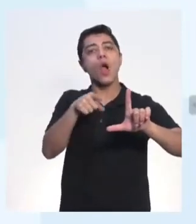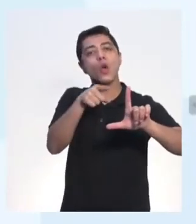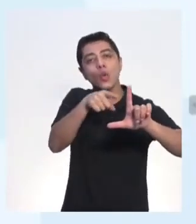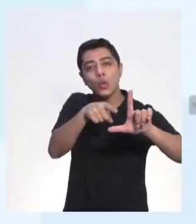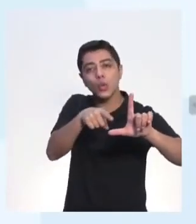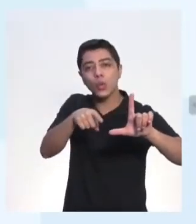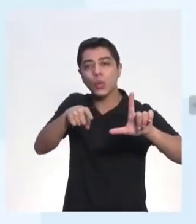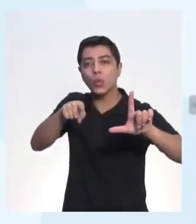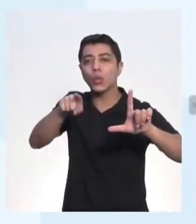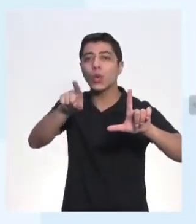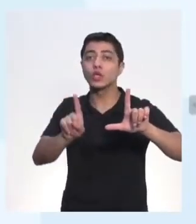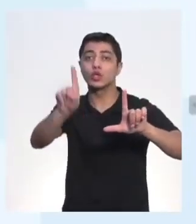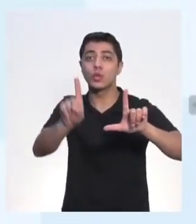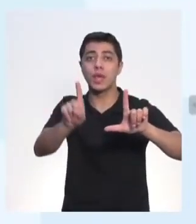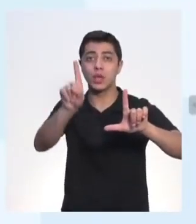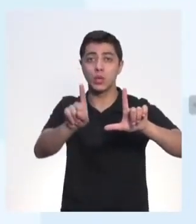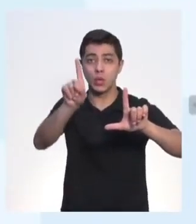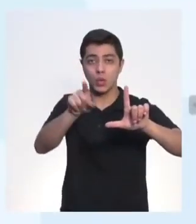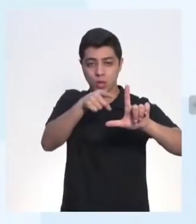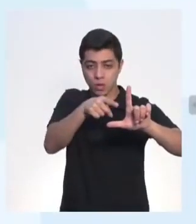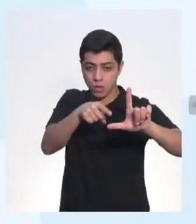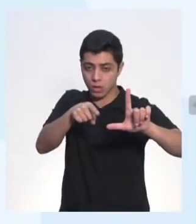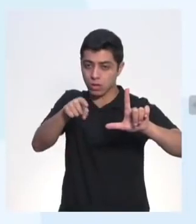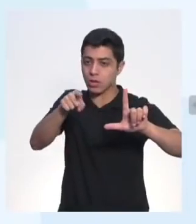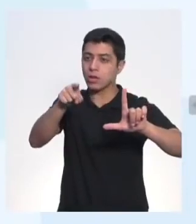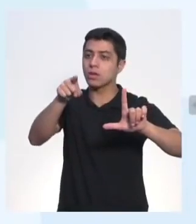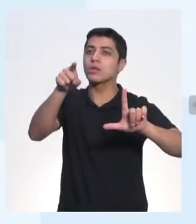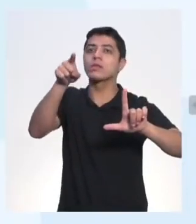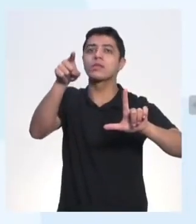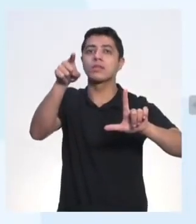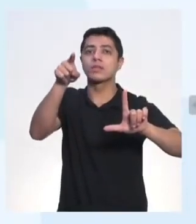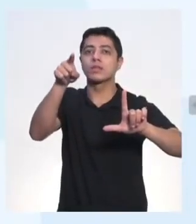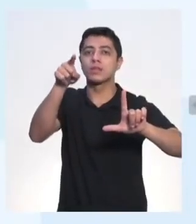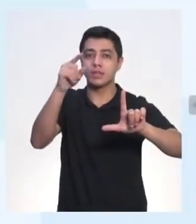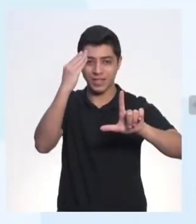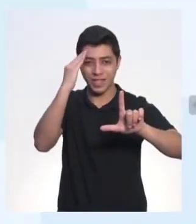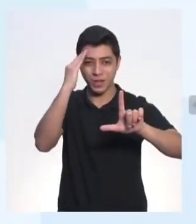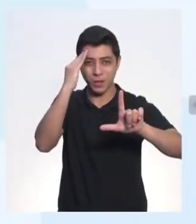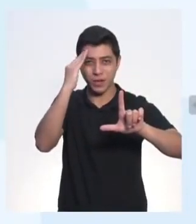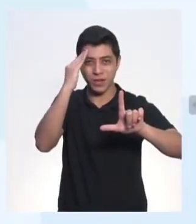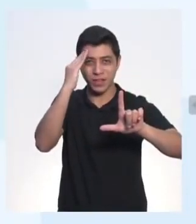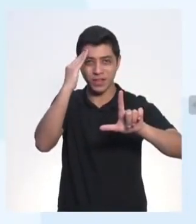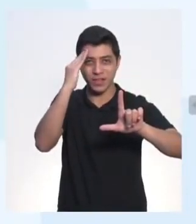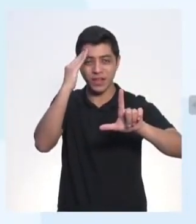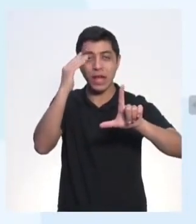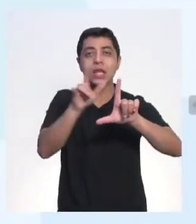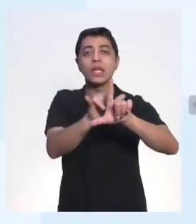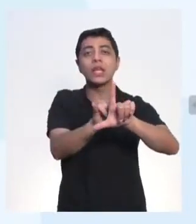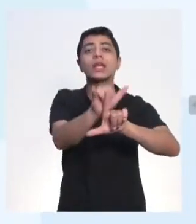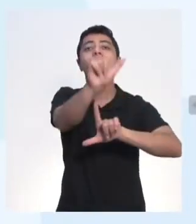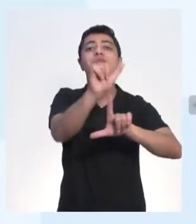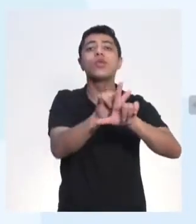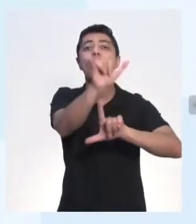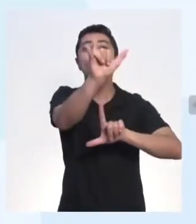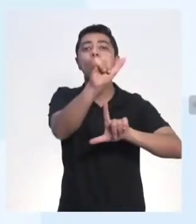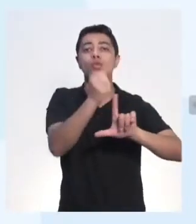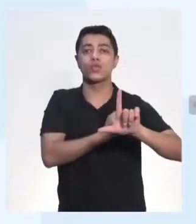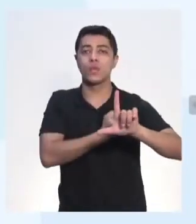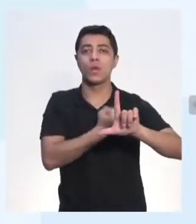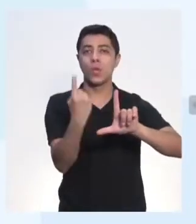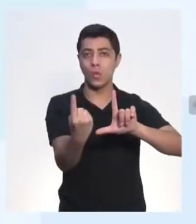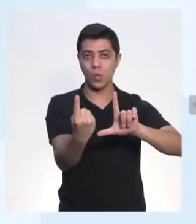uma curvinha subindo, passando aqui no 1. Ó. Vocês vão perceber isso, tá? Quando o a for maior que 1, ou seja, números maiores que